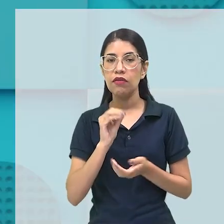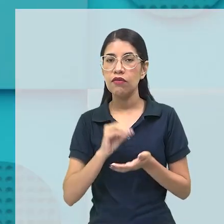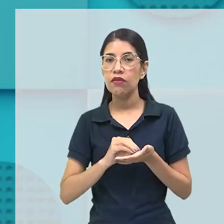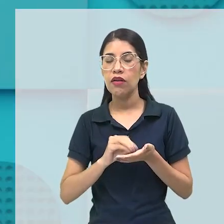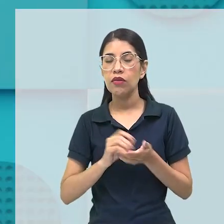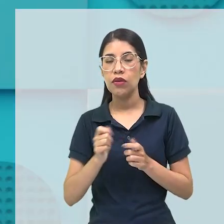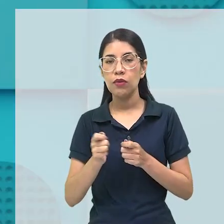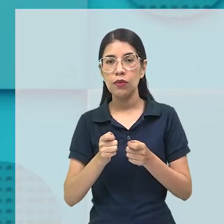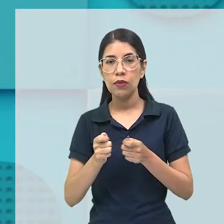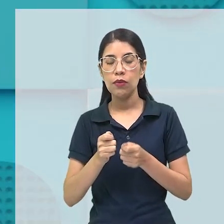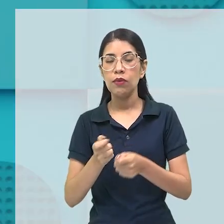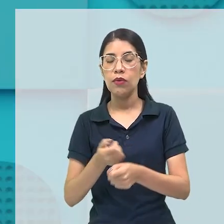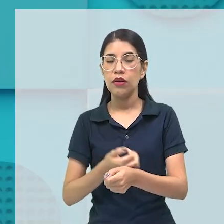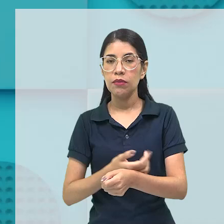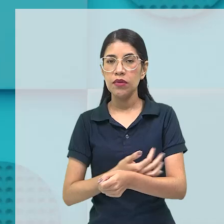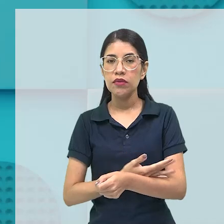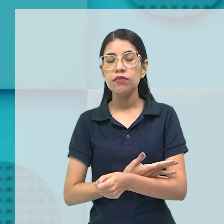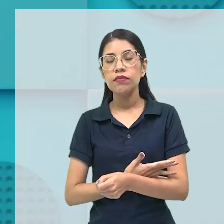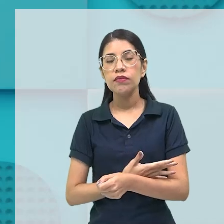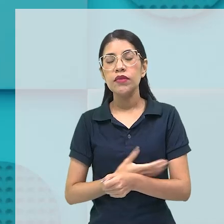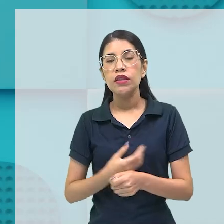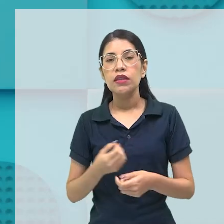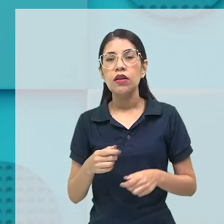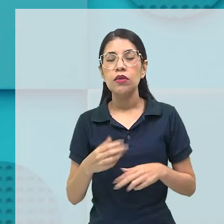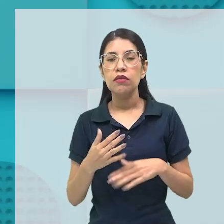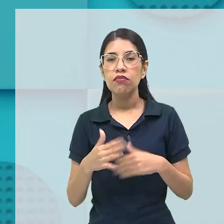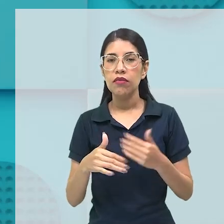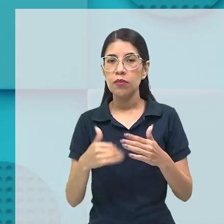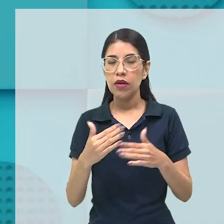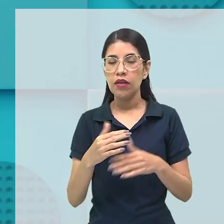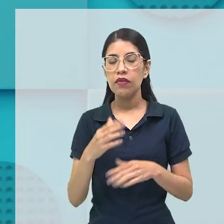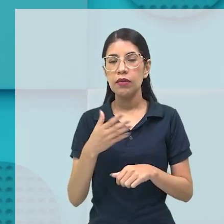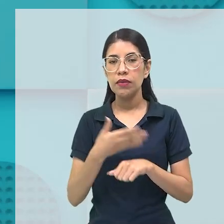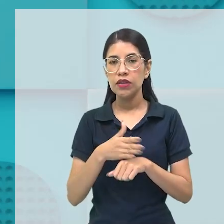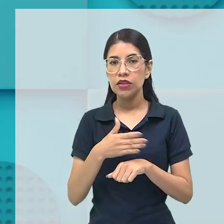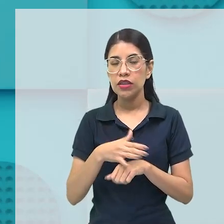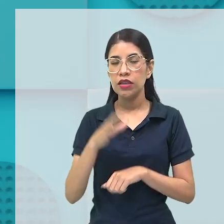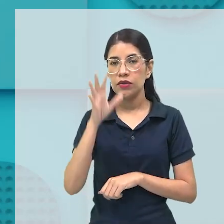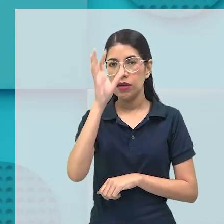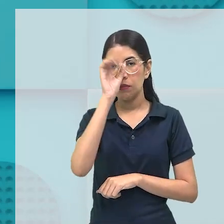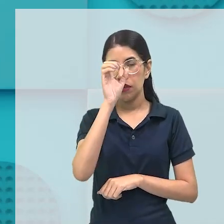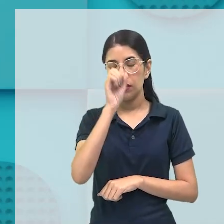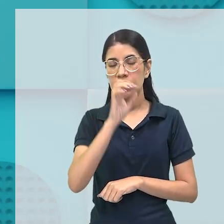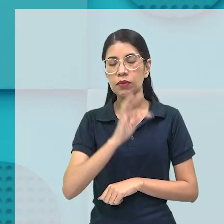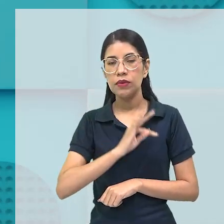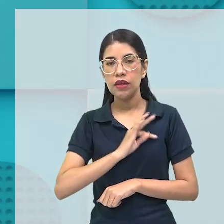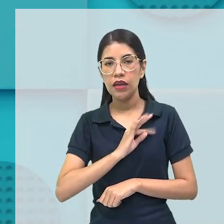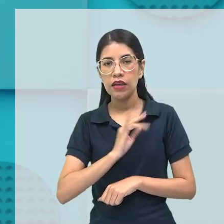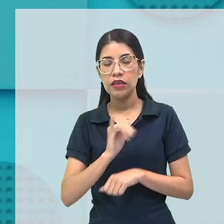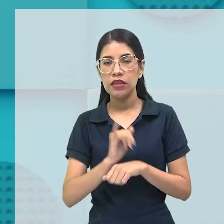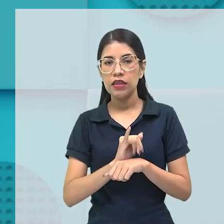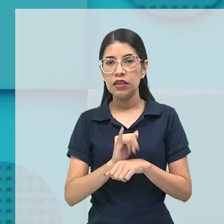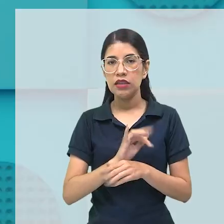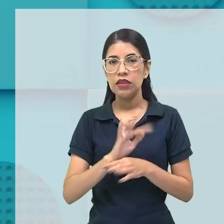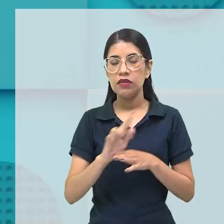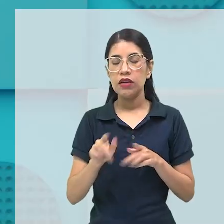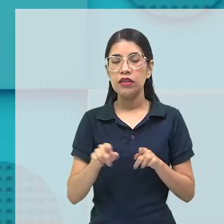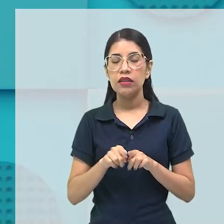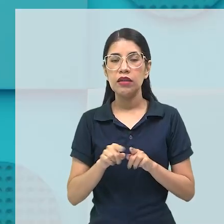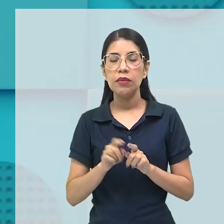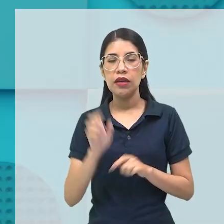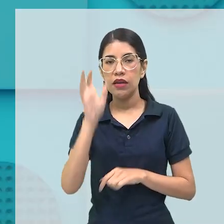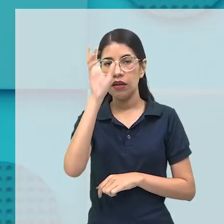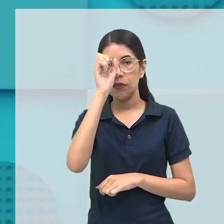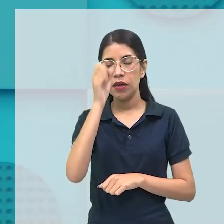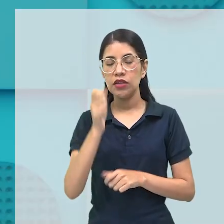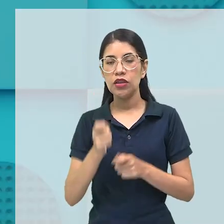de controle emocional. Então, à medida que você vai praticando, vai aprendendo as técnicas, você vai também aprendendo a controlar